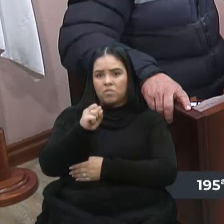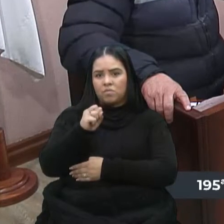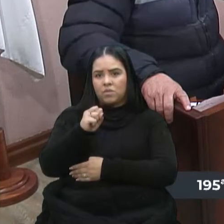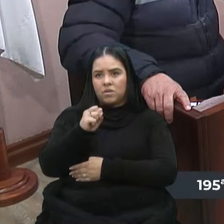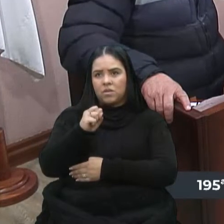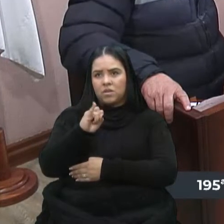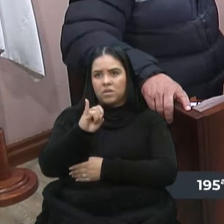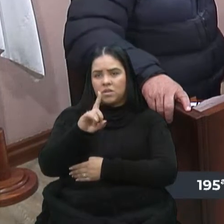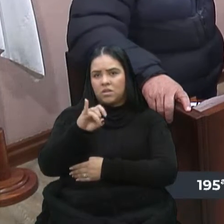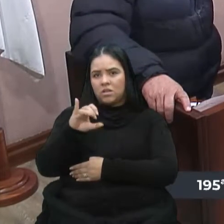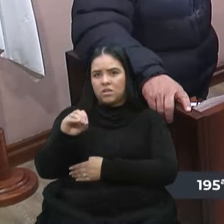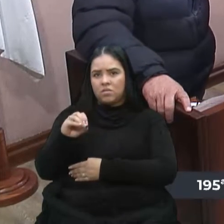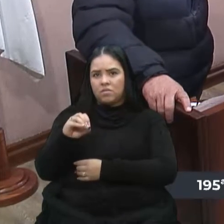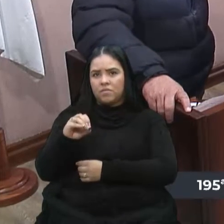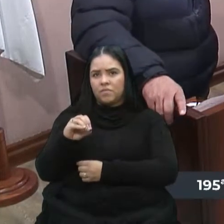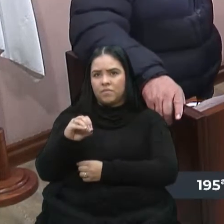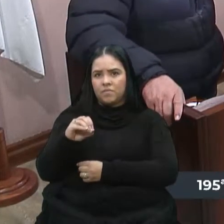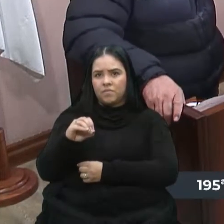Então nós temos